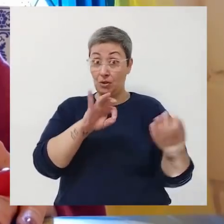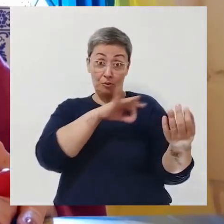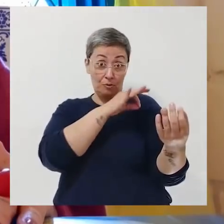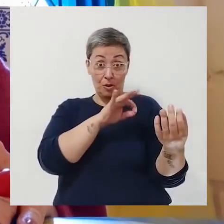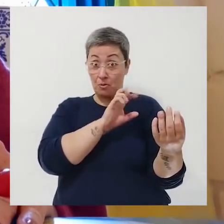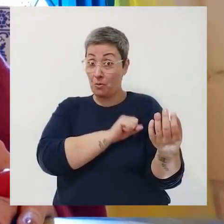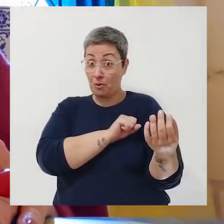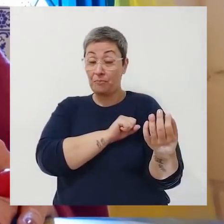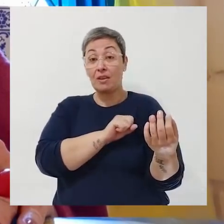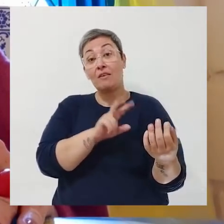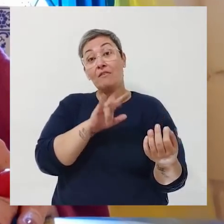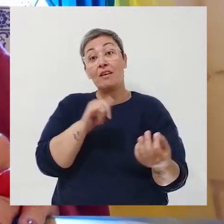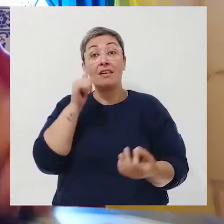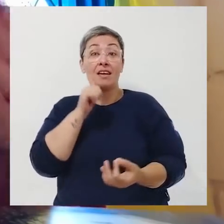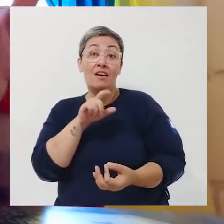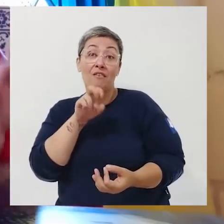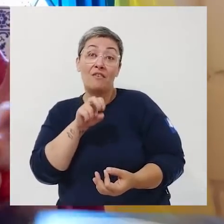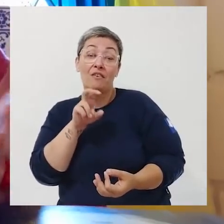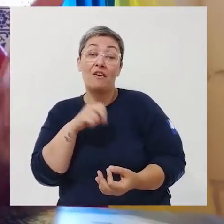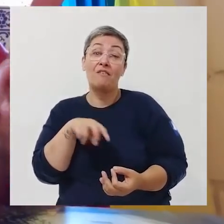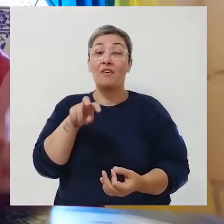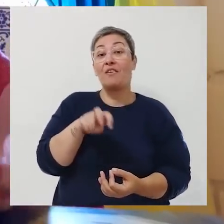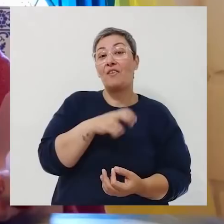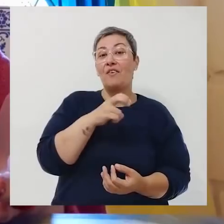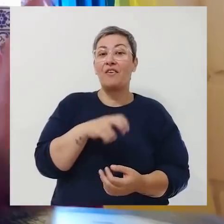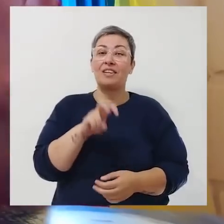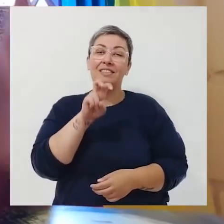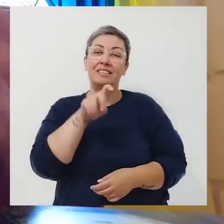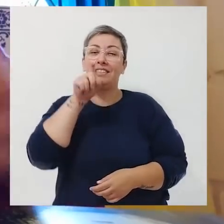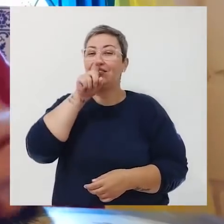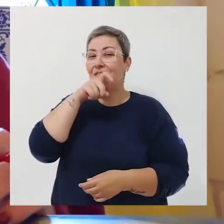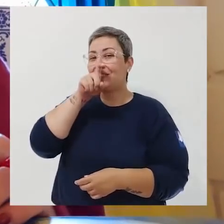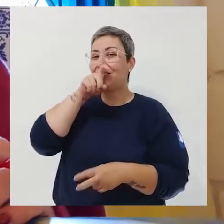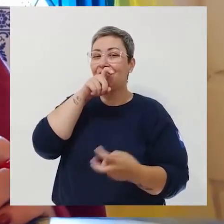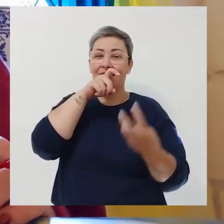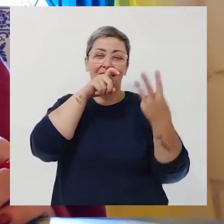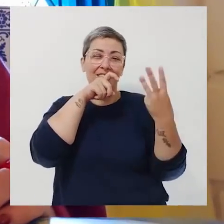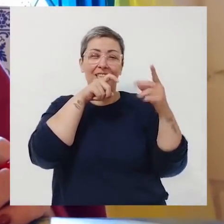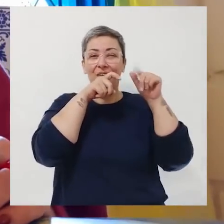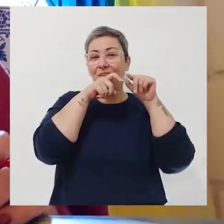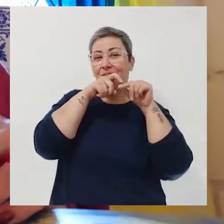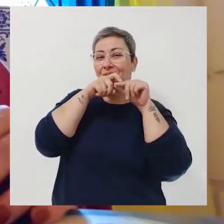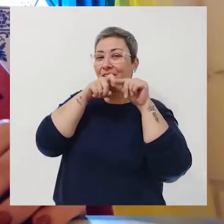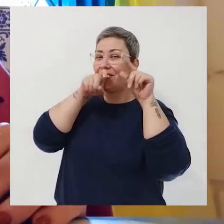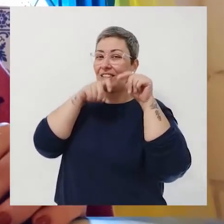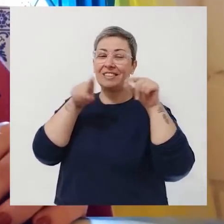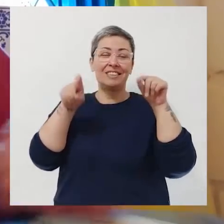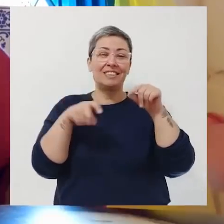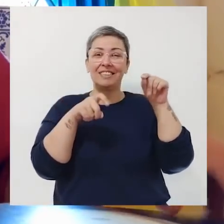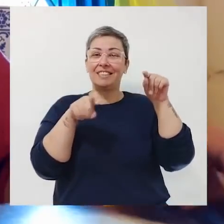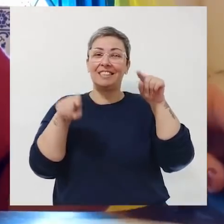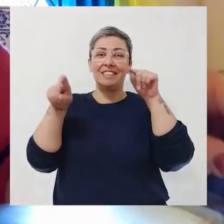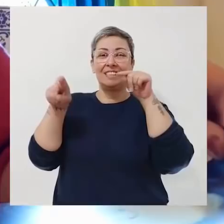Se o violino parar, vem a avó pelos caminhos com 5 papagaios e 3